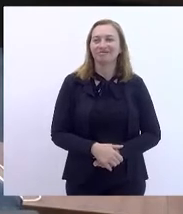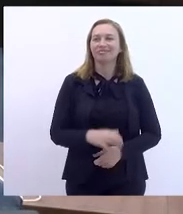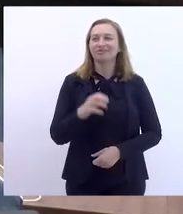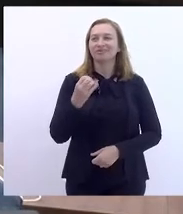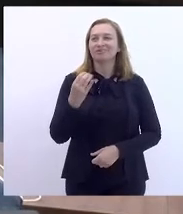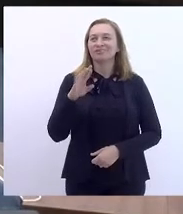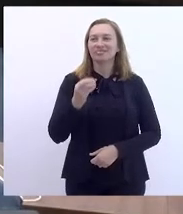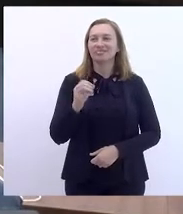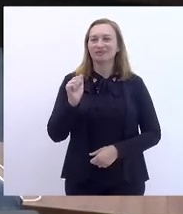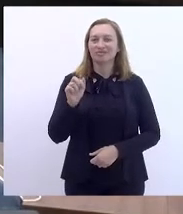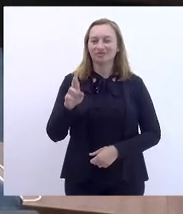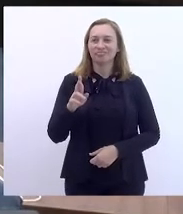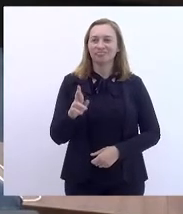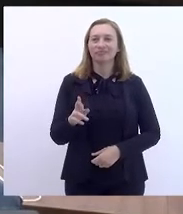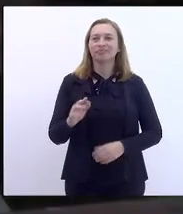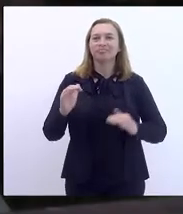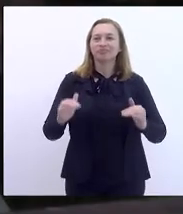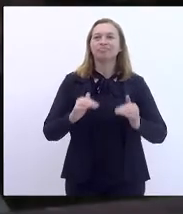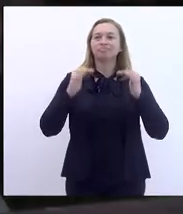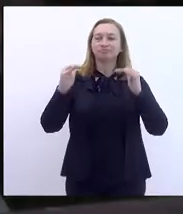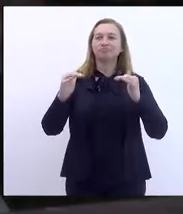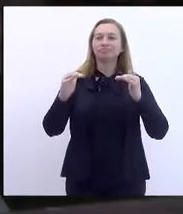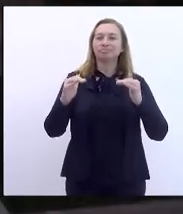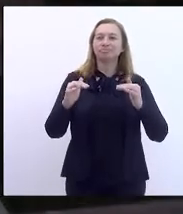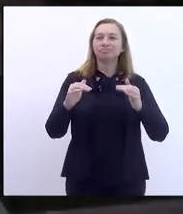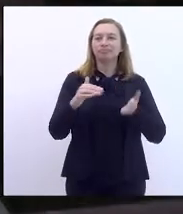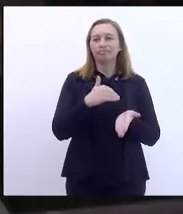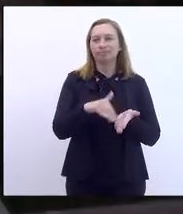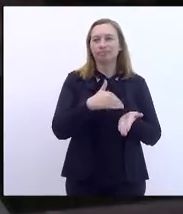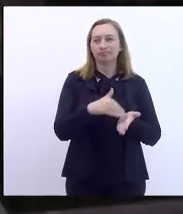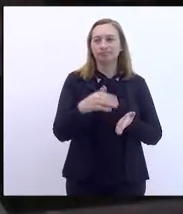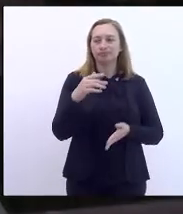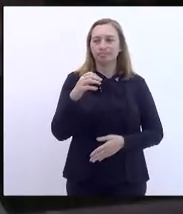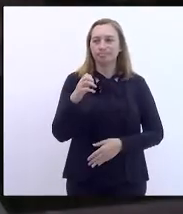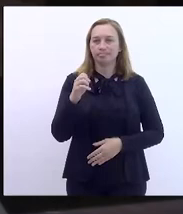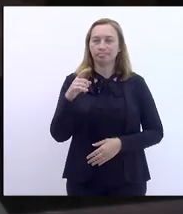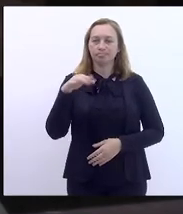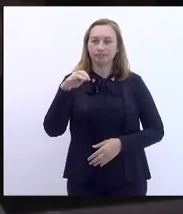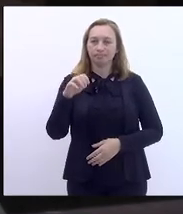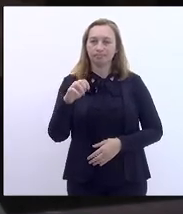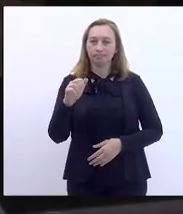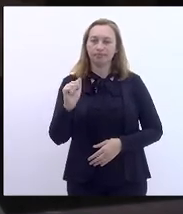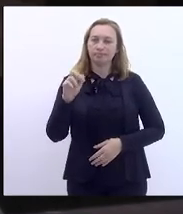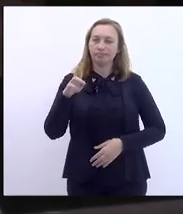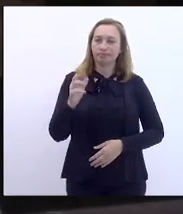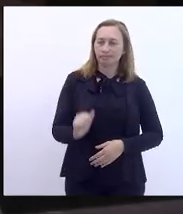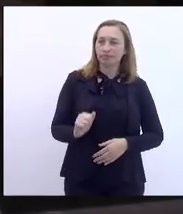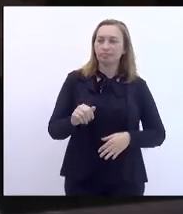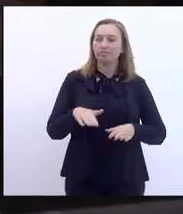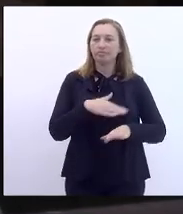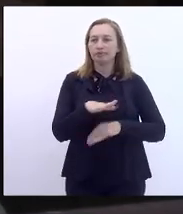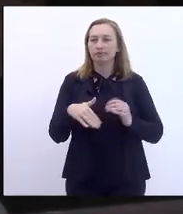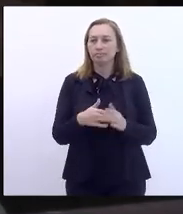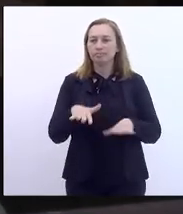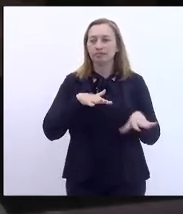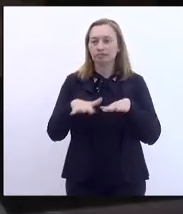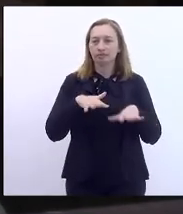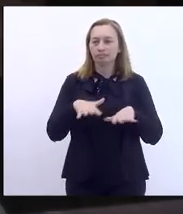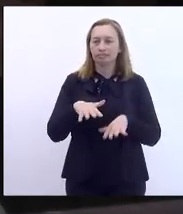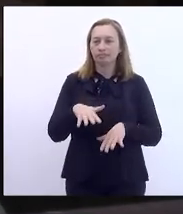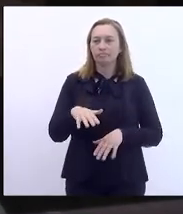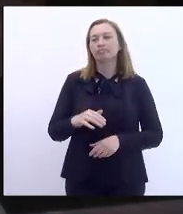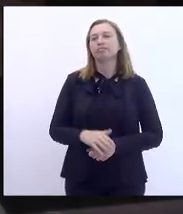Chico Alencar a subsecretária Alessandra todos os movimentos de favela Periferia do Rio de